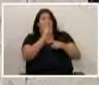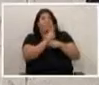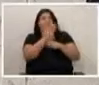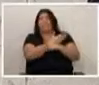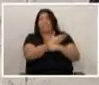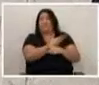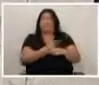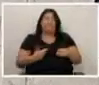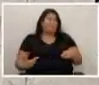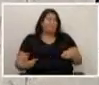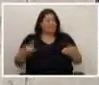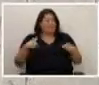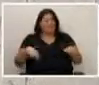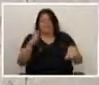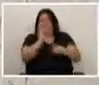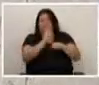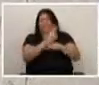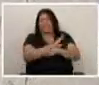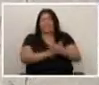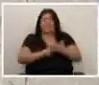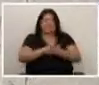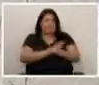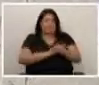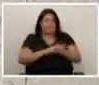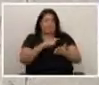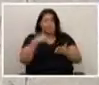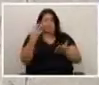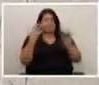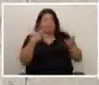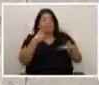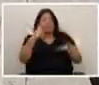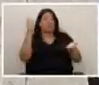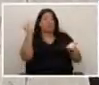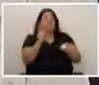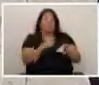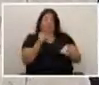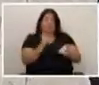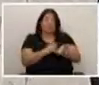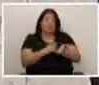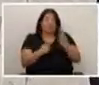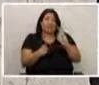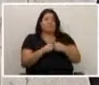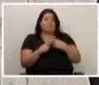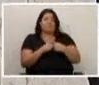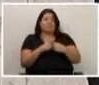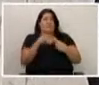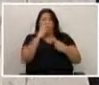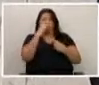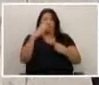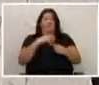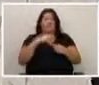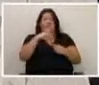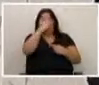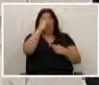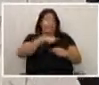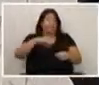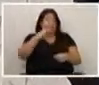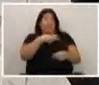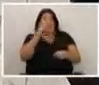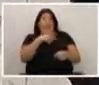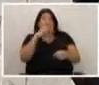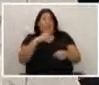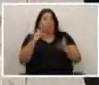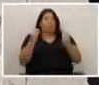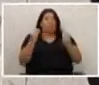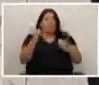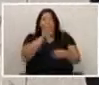político mesmo. Aqui ninguém está a fim de defender ninguém, a fim de mostrar a verdade, porque nós não queremos um clima de terror na cidade, porque nós temos aqui vários policiais